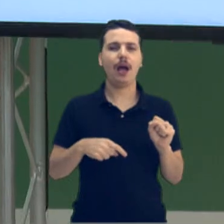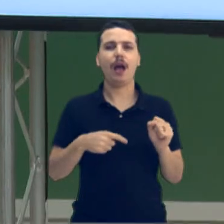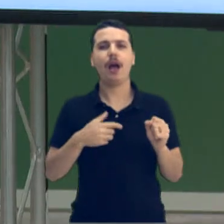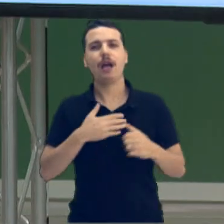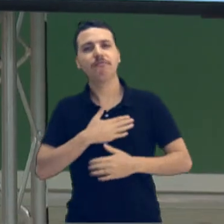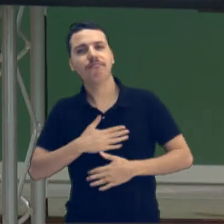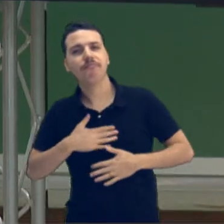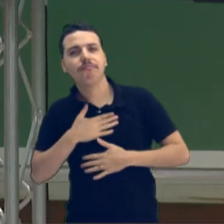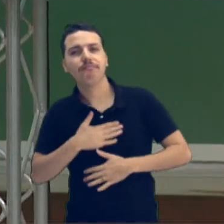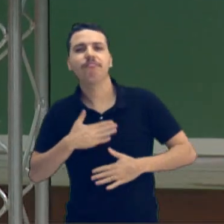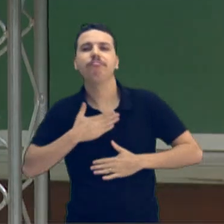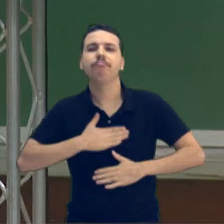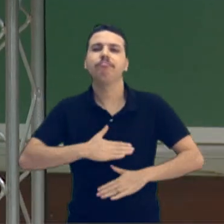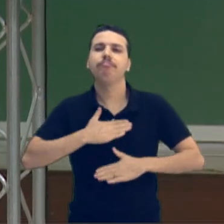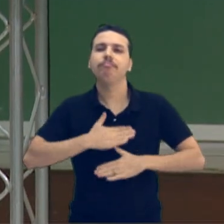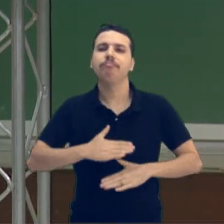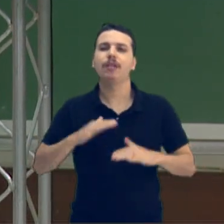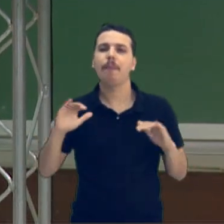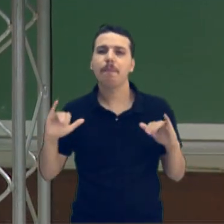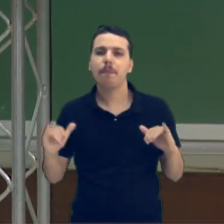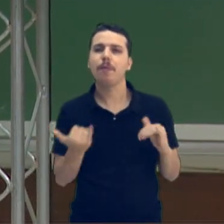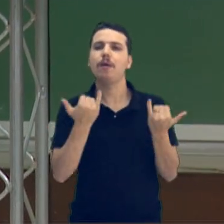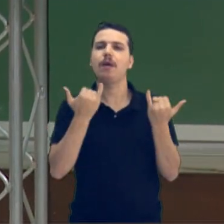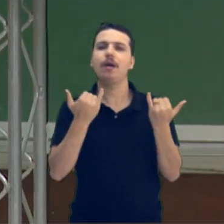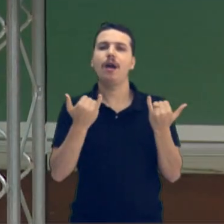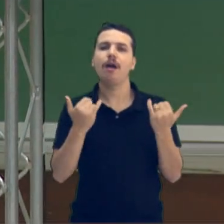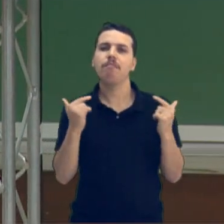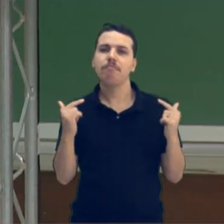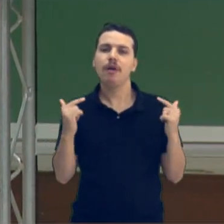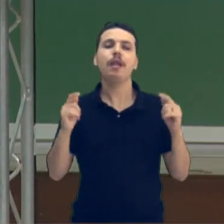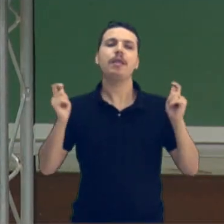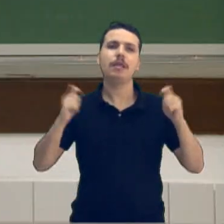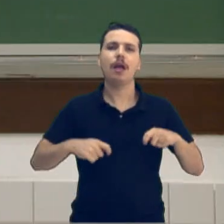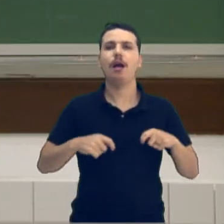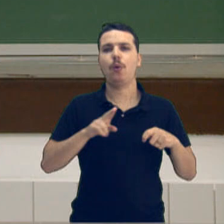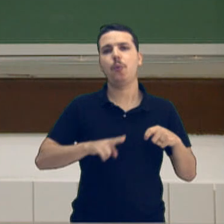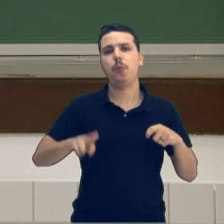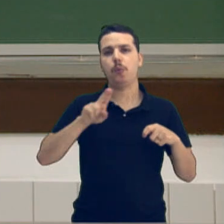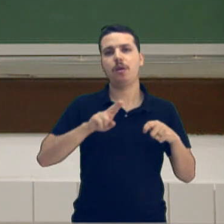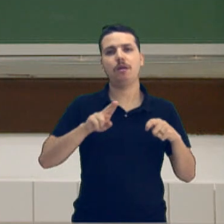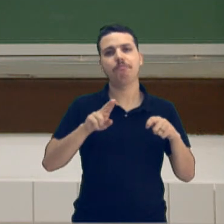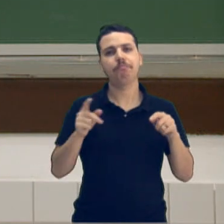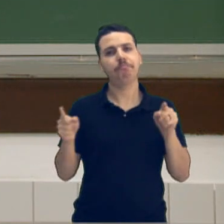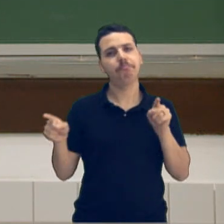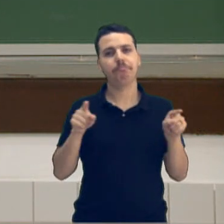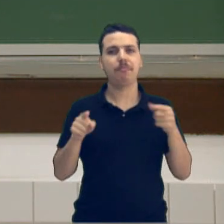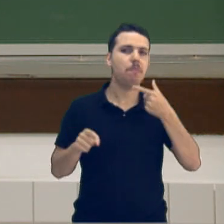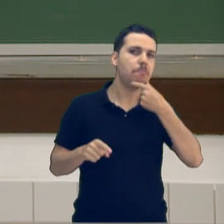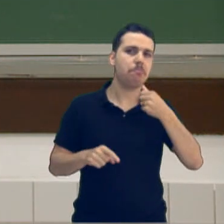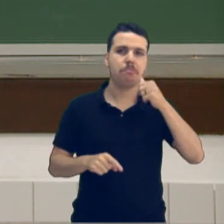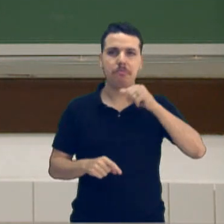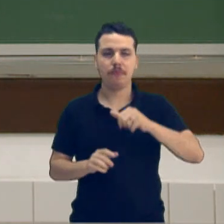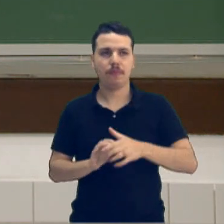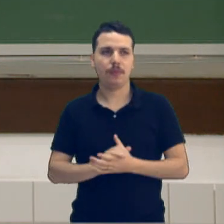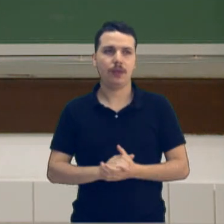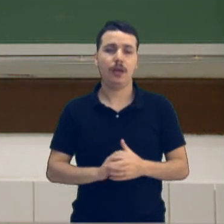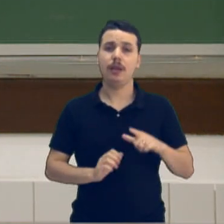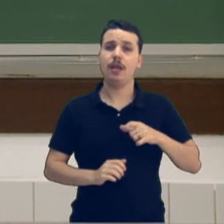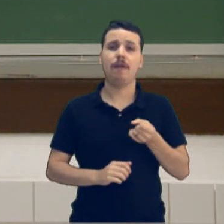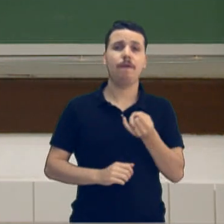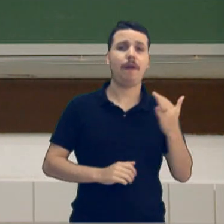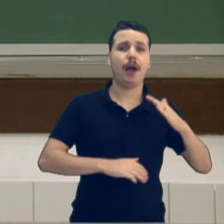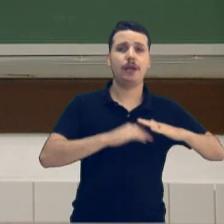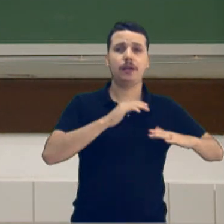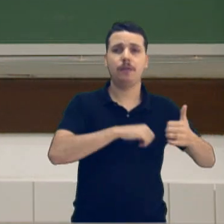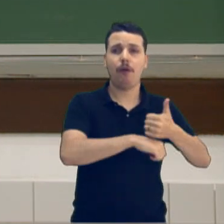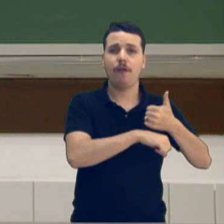de lazer, né? Também tem essa questão. Então, a gente sabe que muitos profissionais, muitos professores, inclusive, amigos